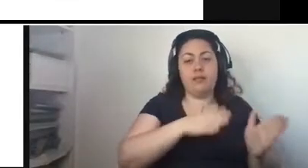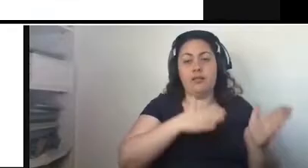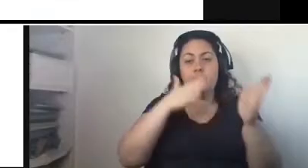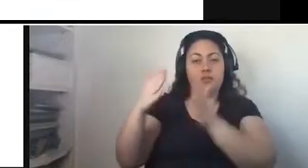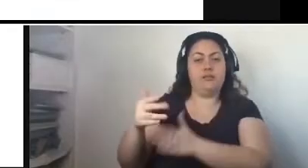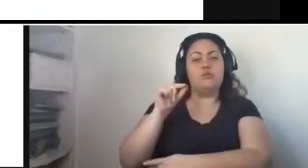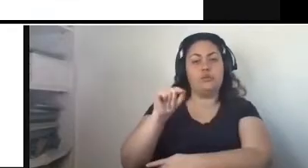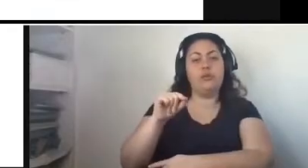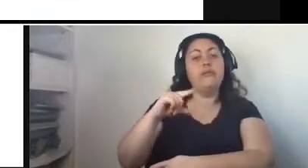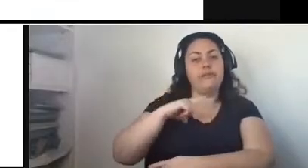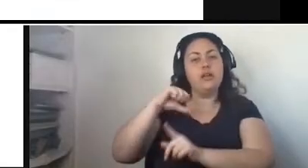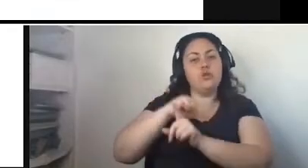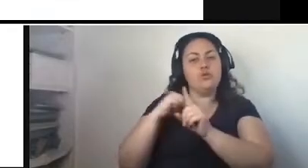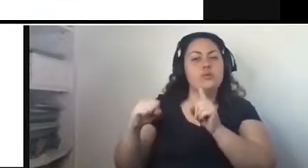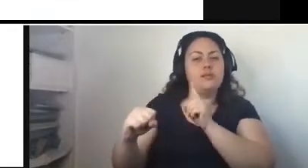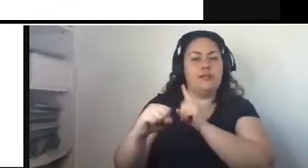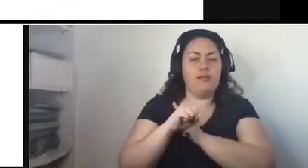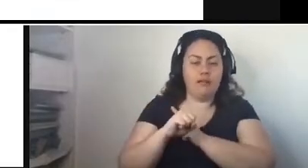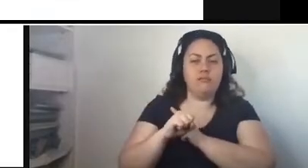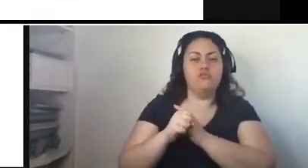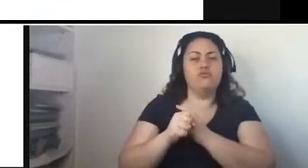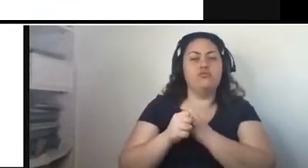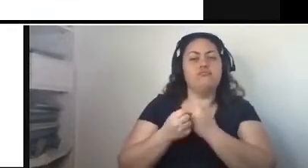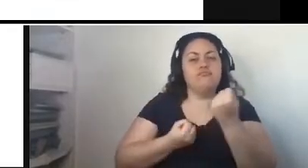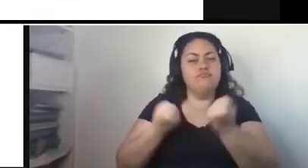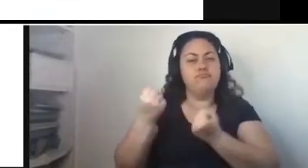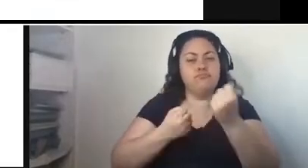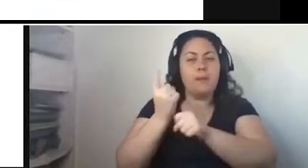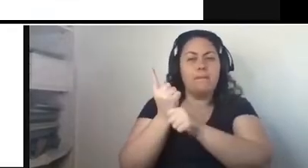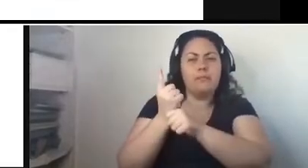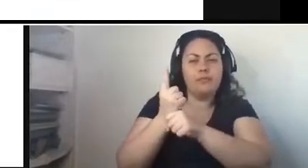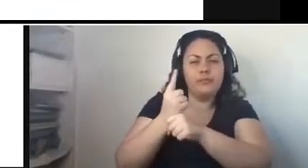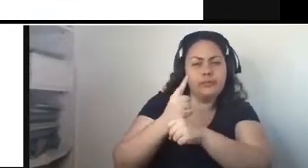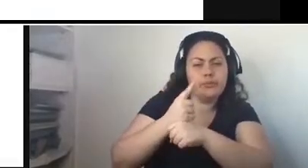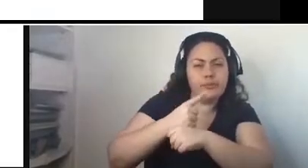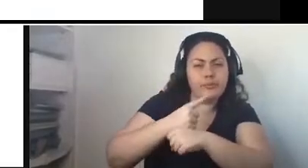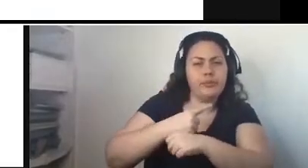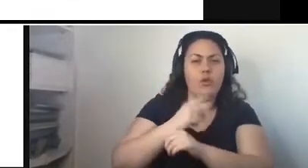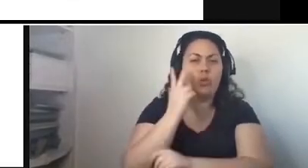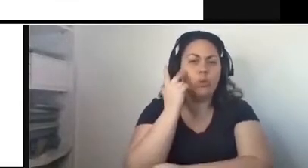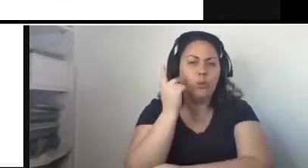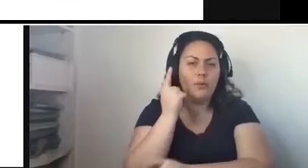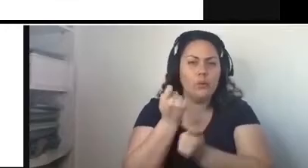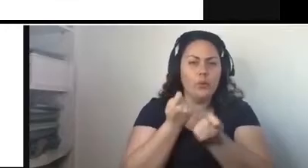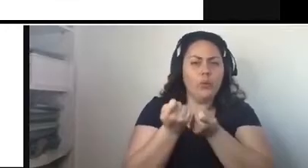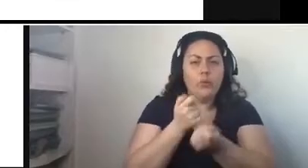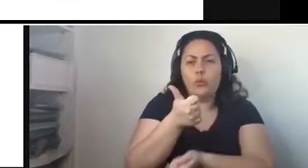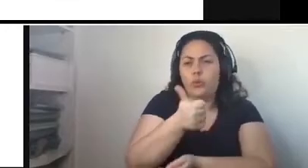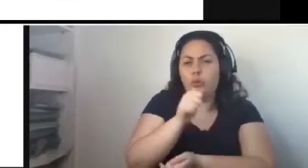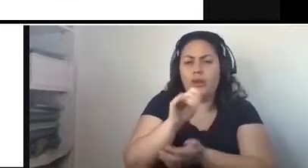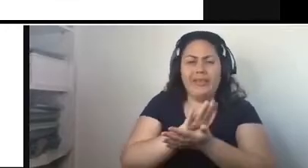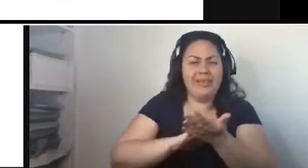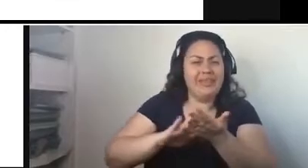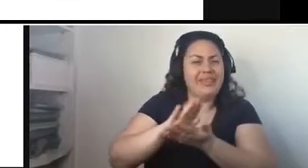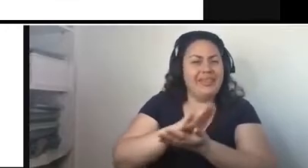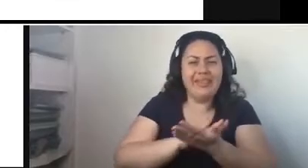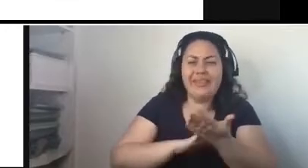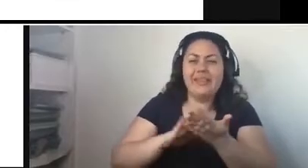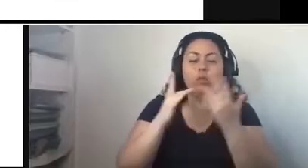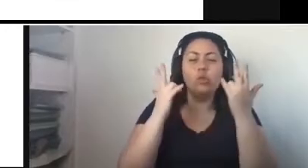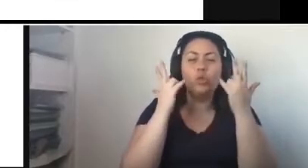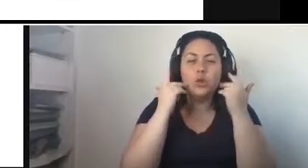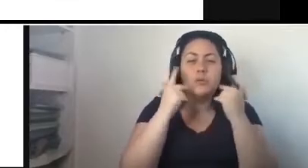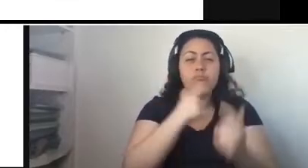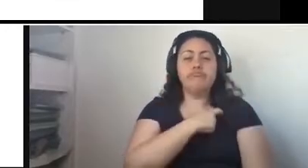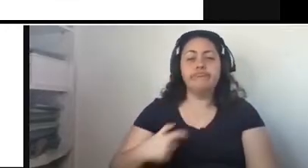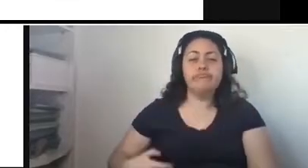com velocidade muito baixa, né, a velocidade é muito bem controlada, ninguém usa álcool ao dirigir, praticamente não vai